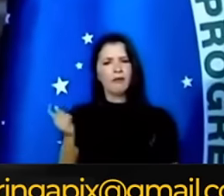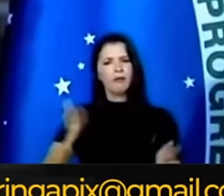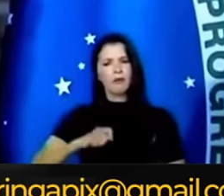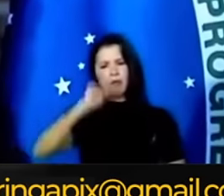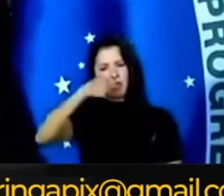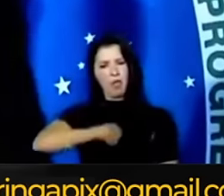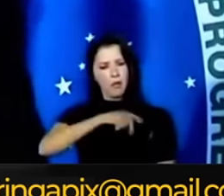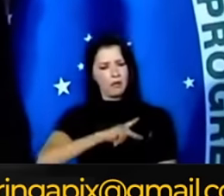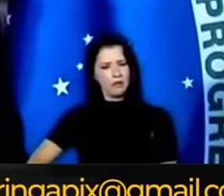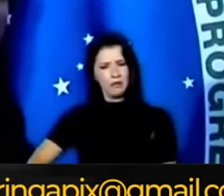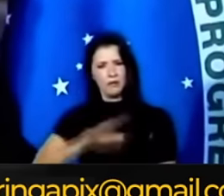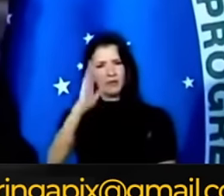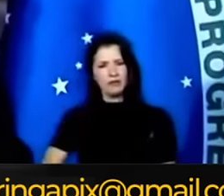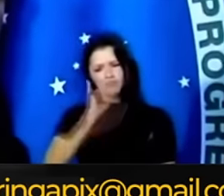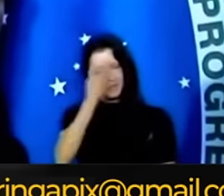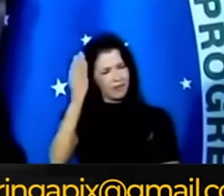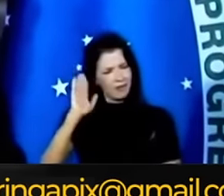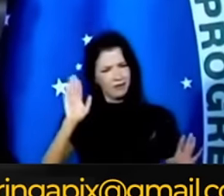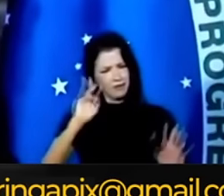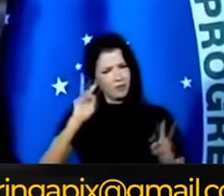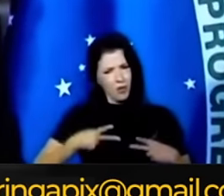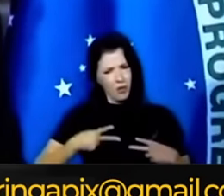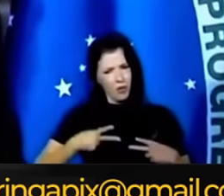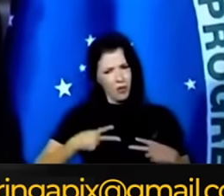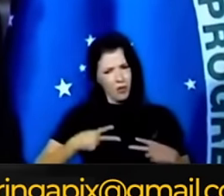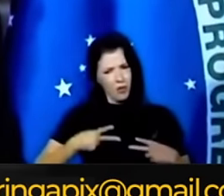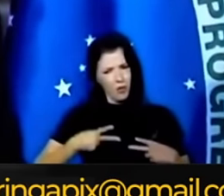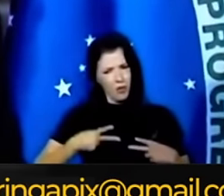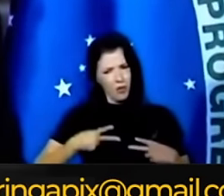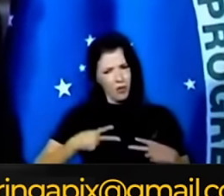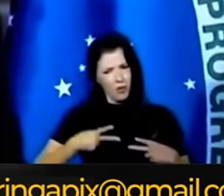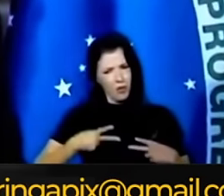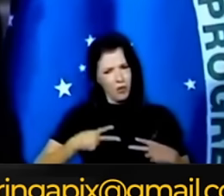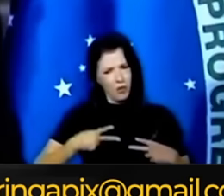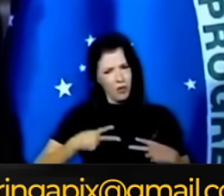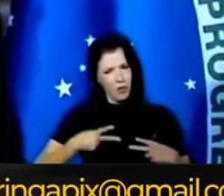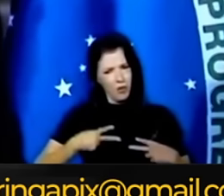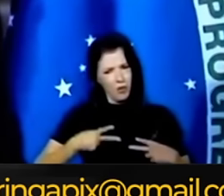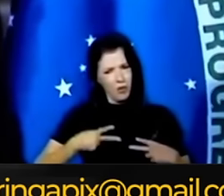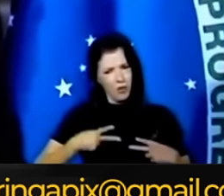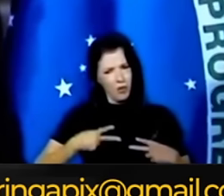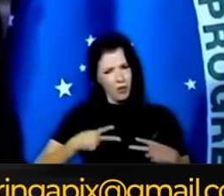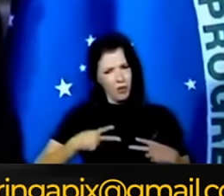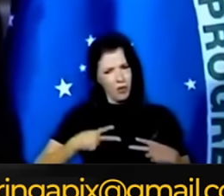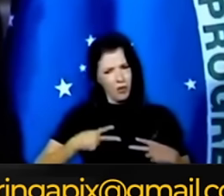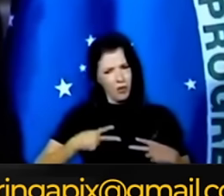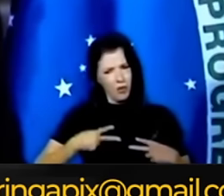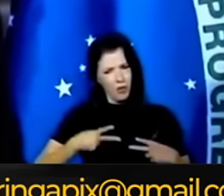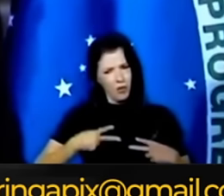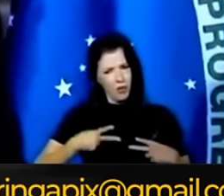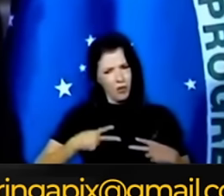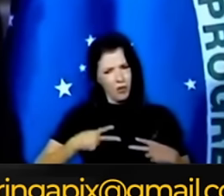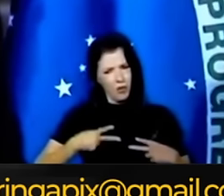presidente do Brasil hum a minha condição de humanista bom Aí ferrou tudo né se Presidente já é ruim Imagina ele sendo